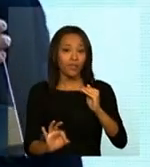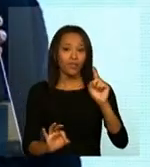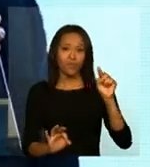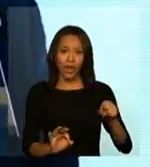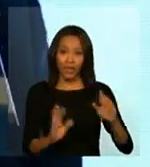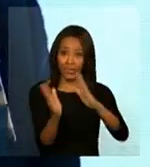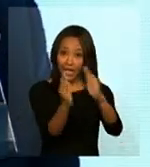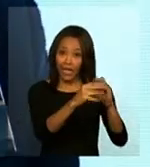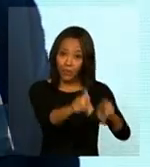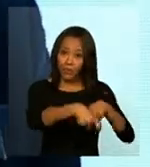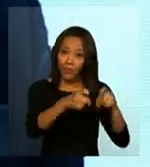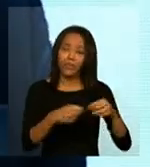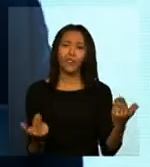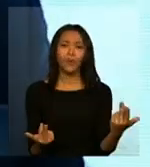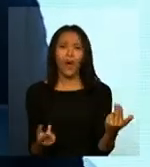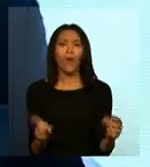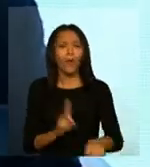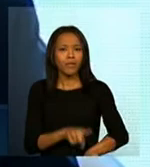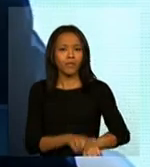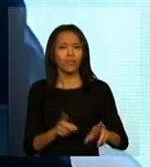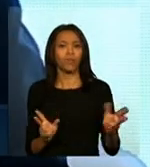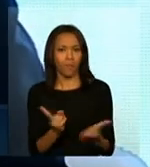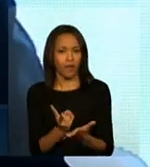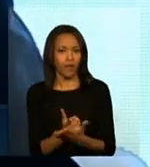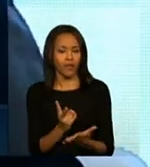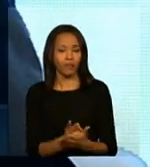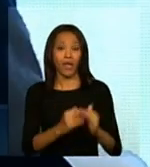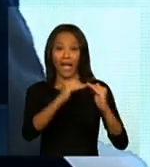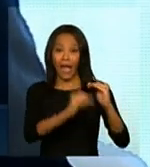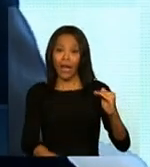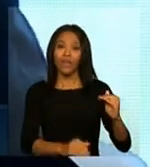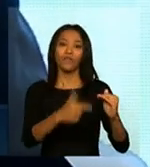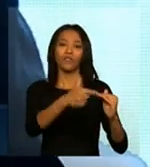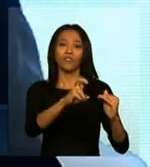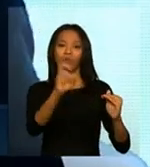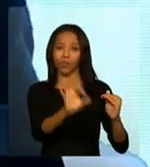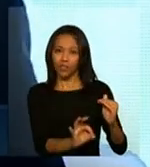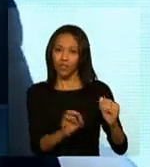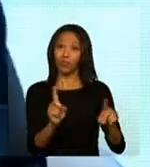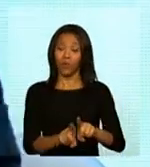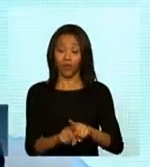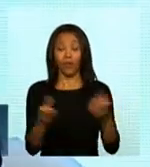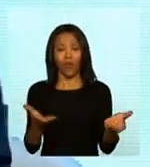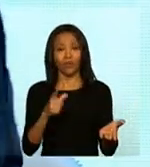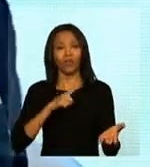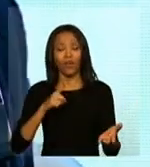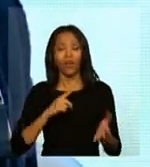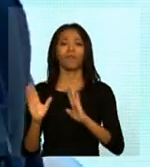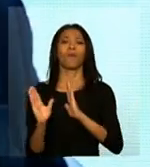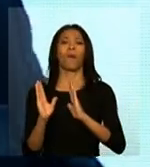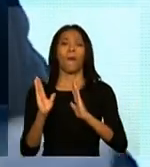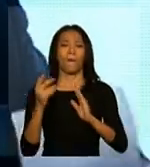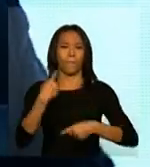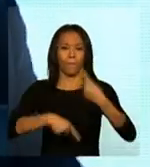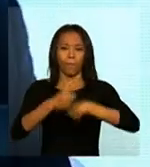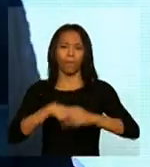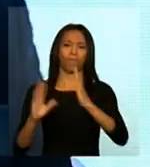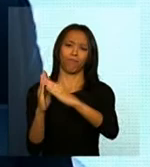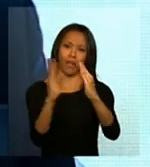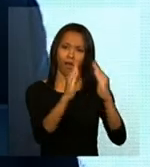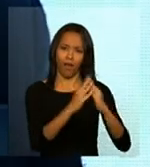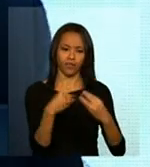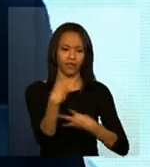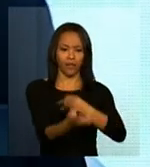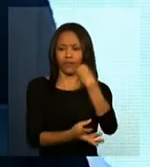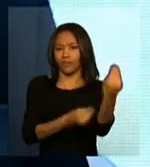déficit habitacional, no mesmo período, caiu 25%, porque pela primeira vez na história do Brasil nós temos uma política habitacional, que é o Programa Nacional